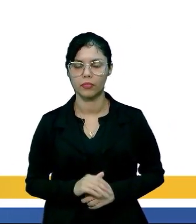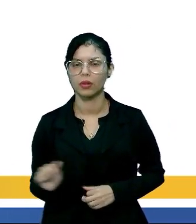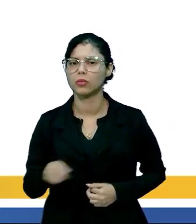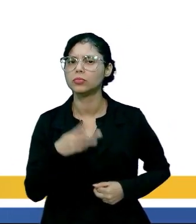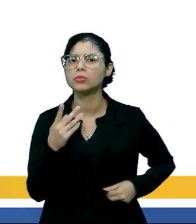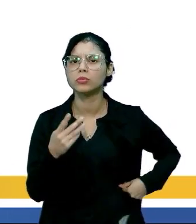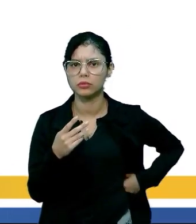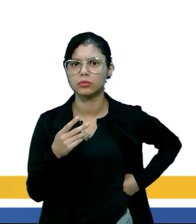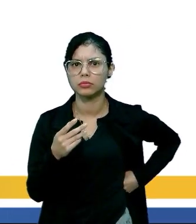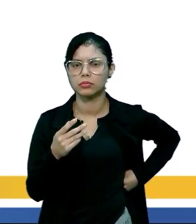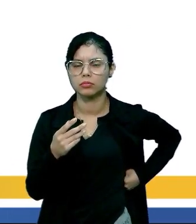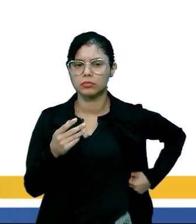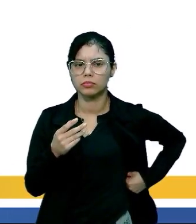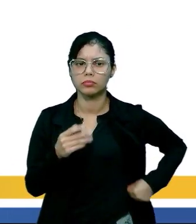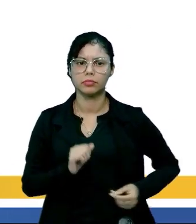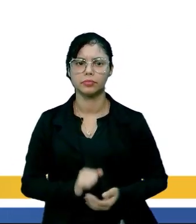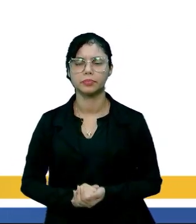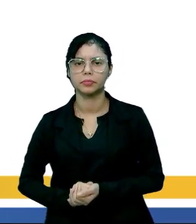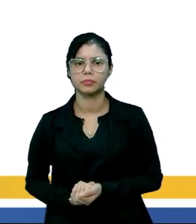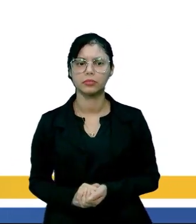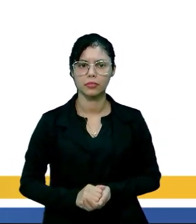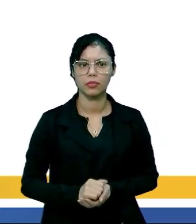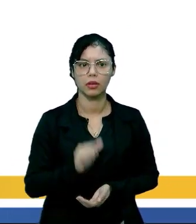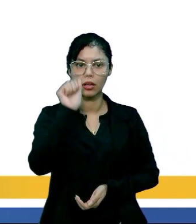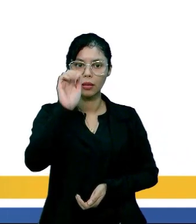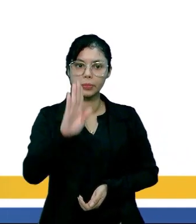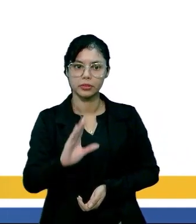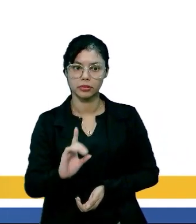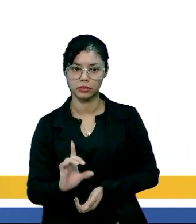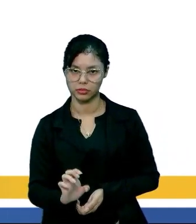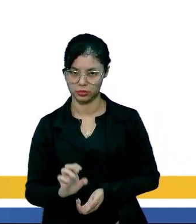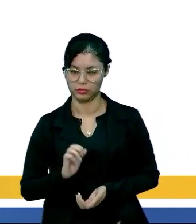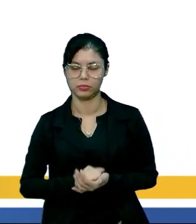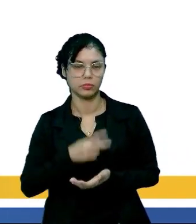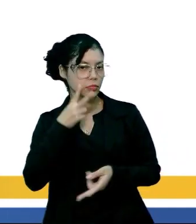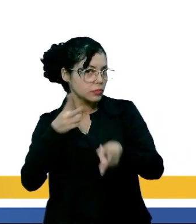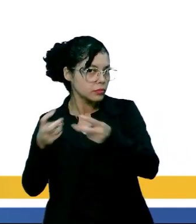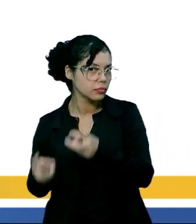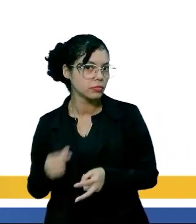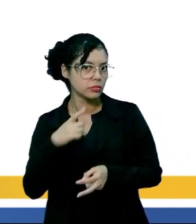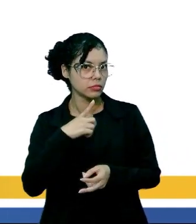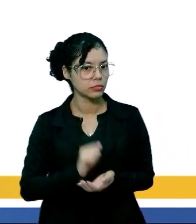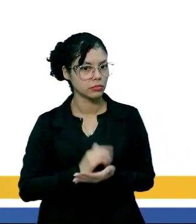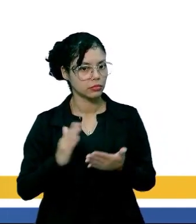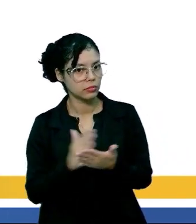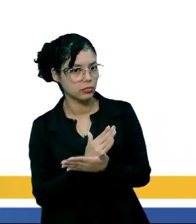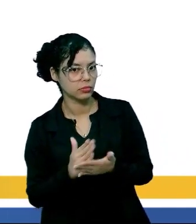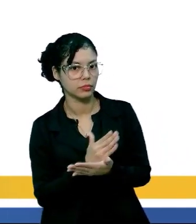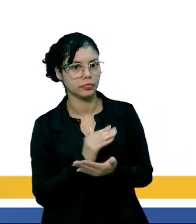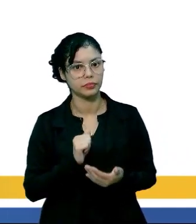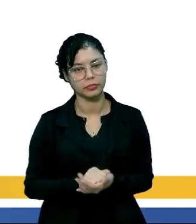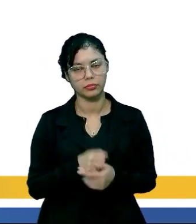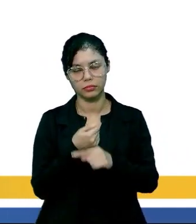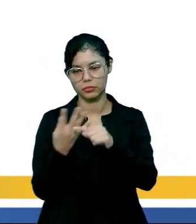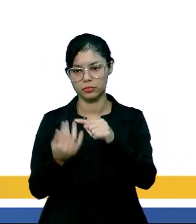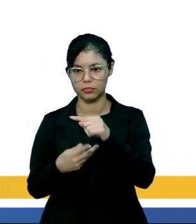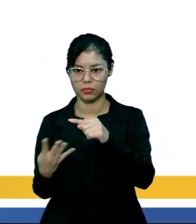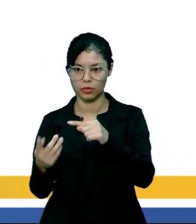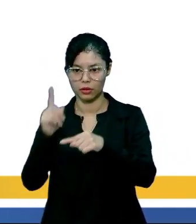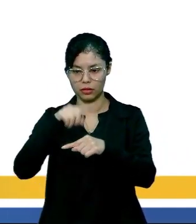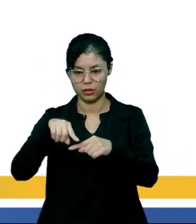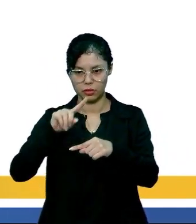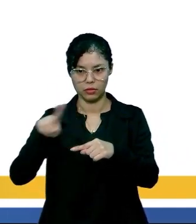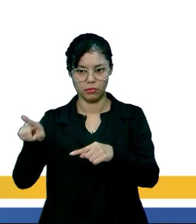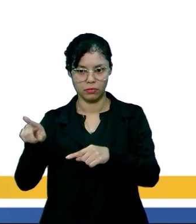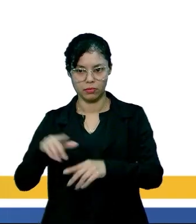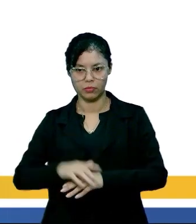de quanto? Nós temos aí 5 alternativas. Observe que nós temos algumas, tá? Com